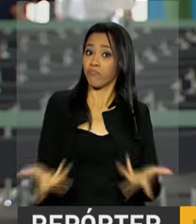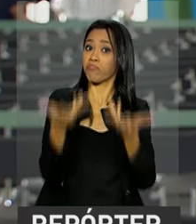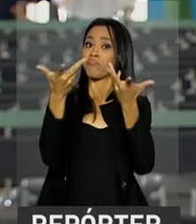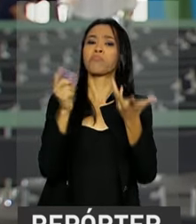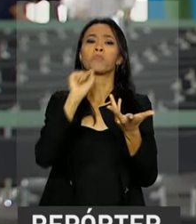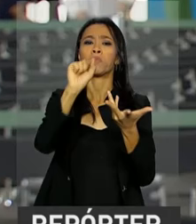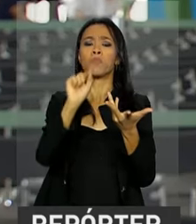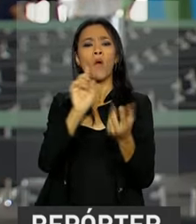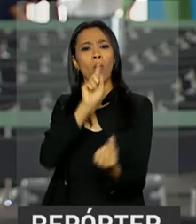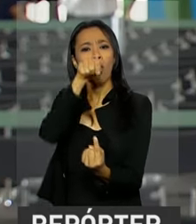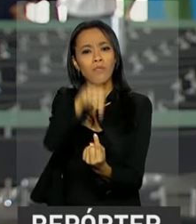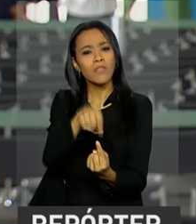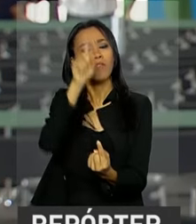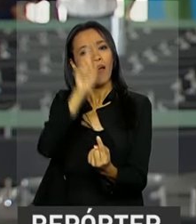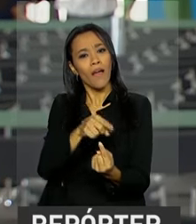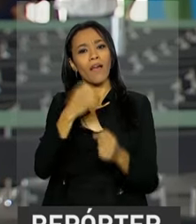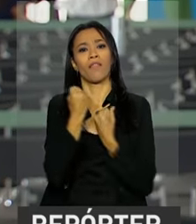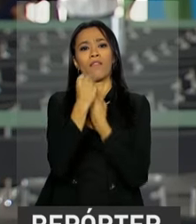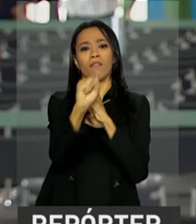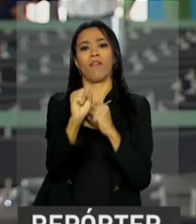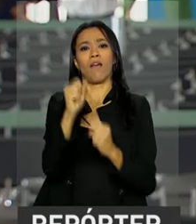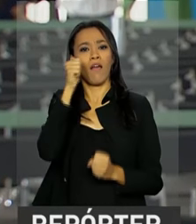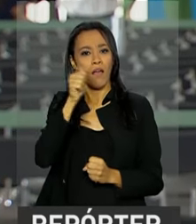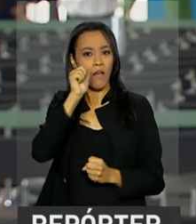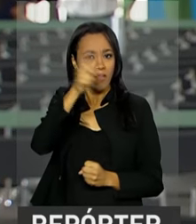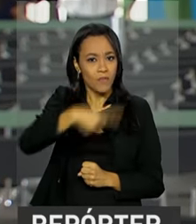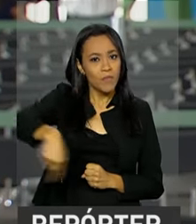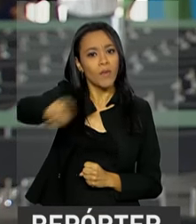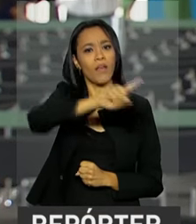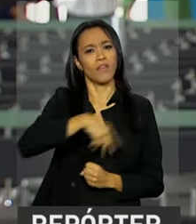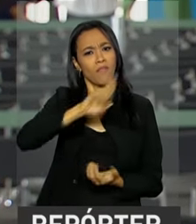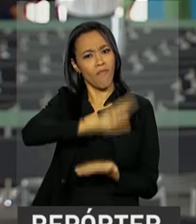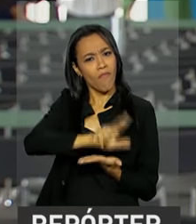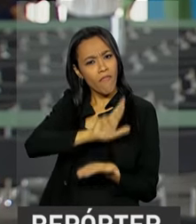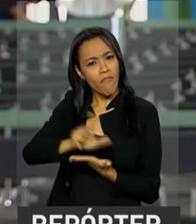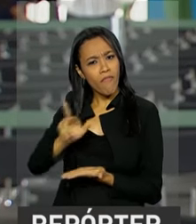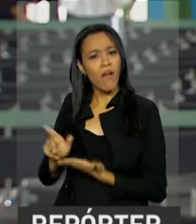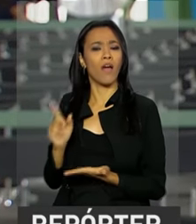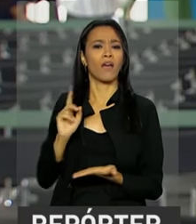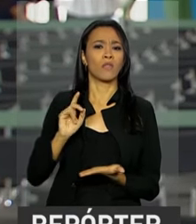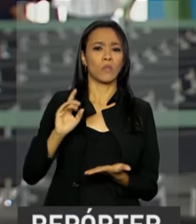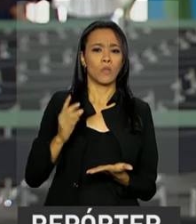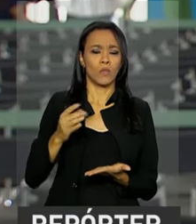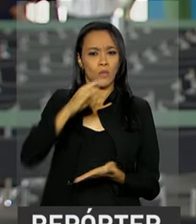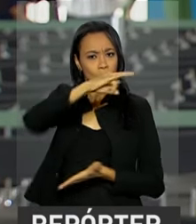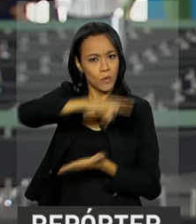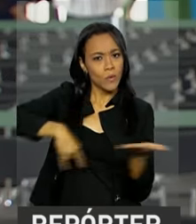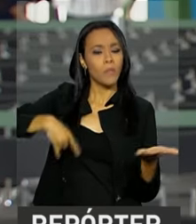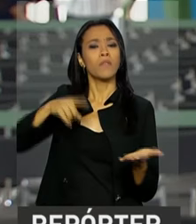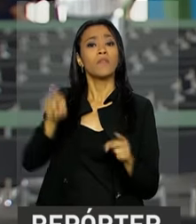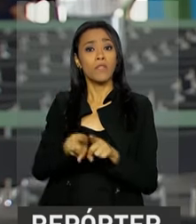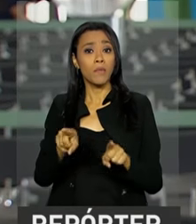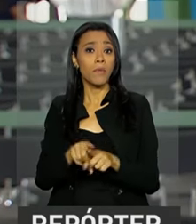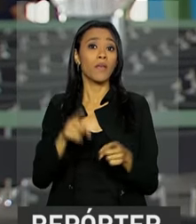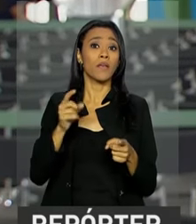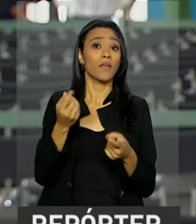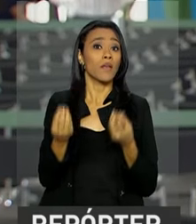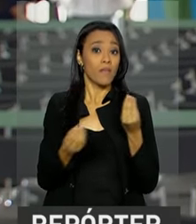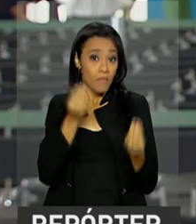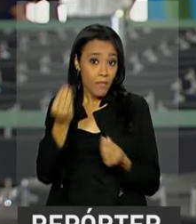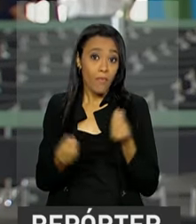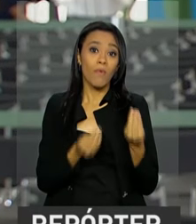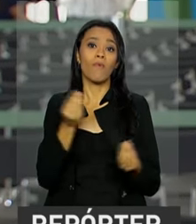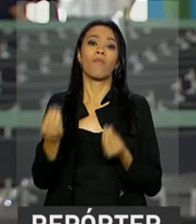atos em favor das mulheres. Então, o presidente vai assinar, como você falou, um conjunto de atos e anunciar algumas medidas em prol